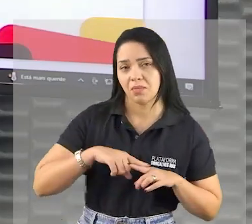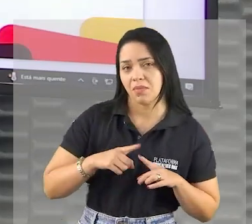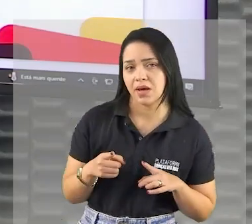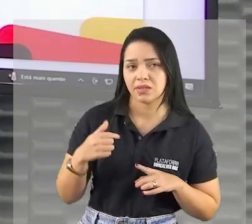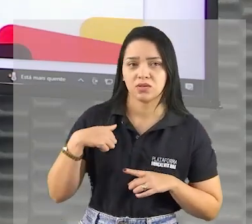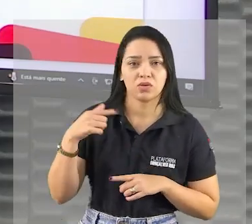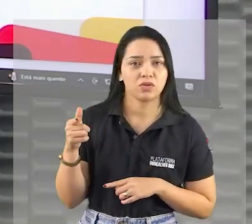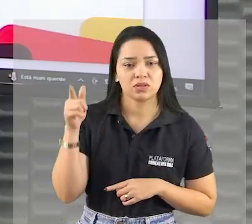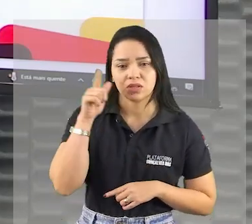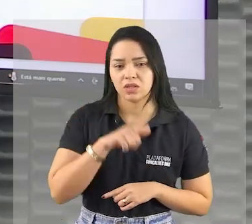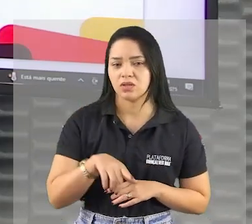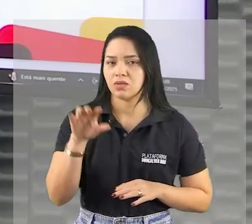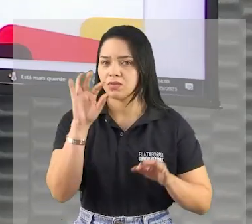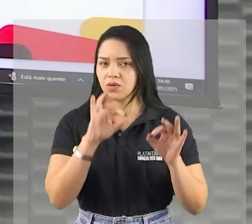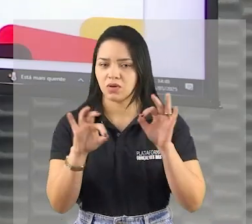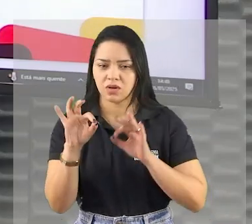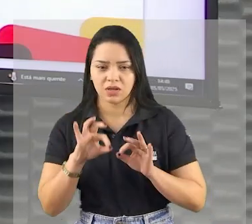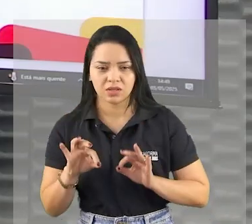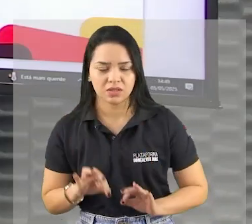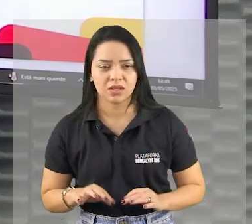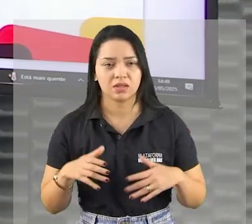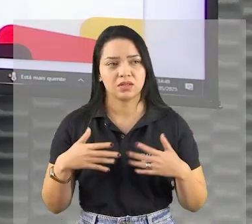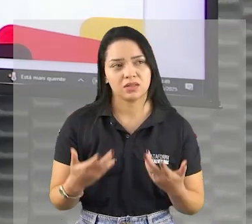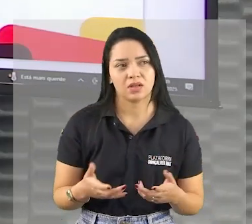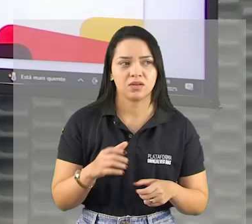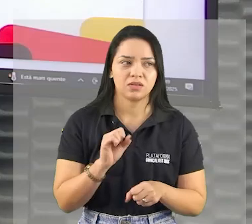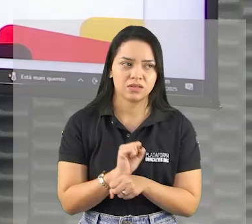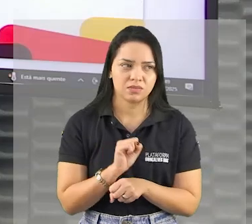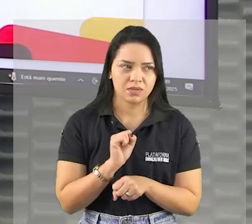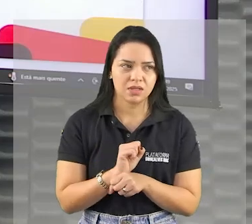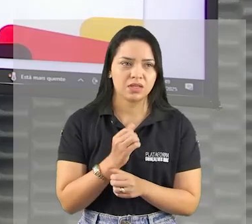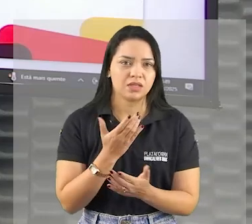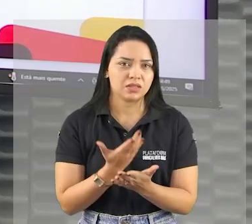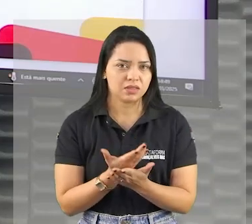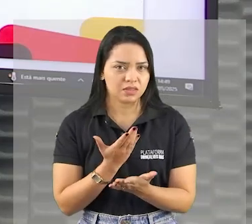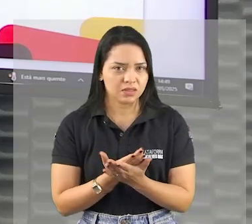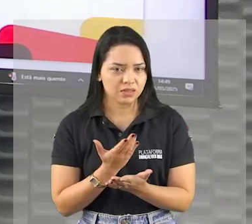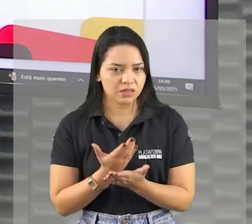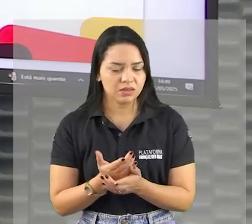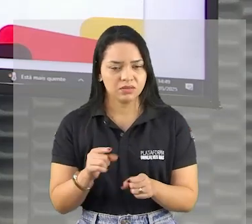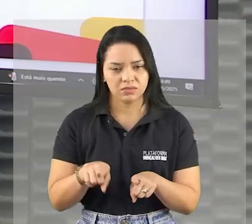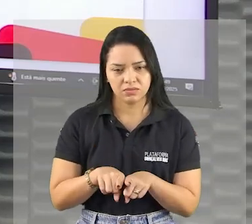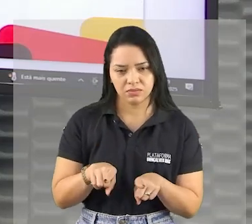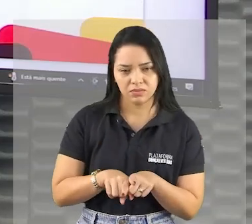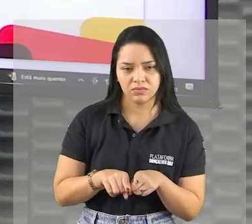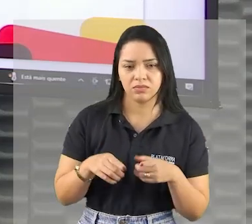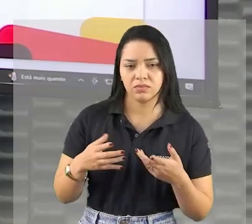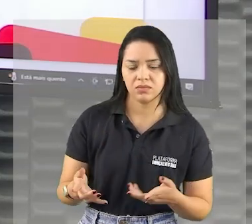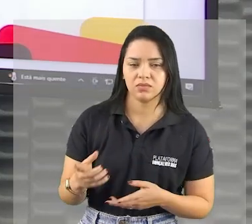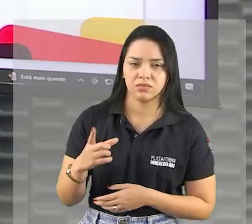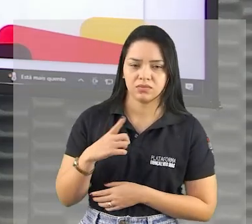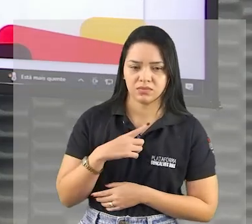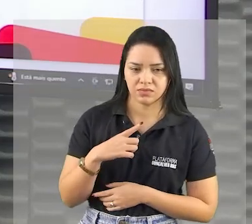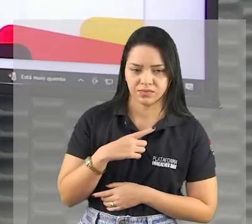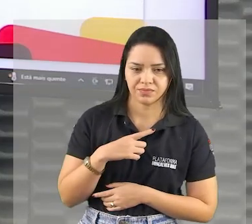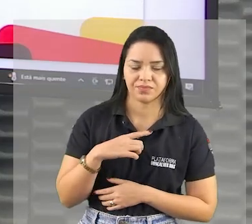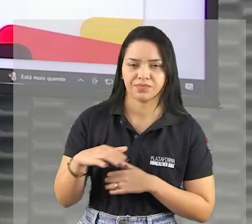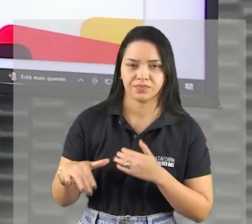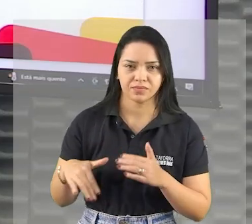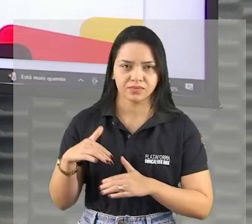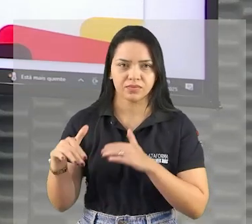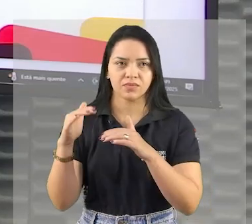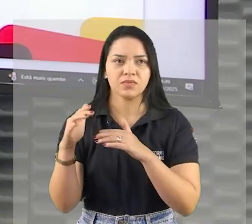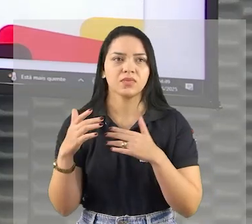estou conseguindo me organizar. Então, a gente espera aqui, através das aulas, e desmistificando um pouco desse